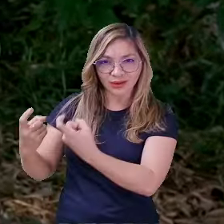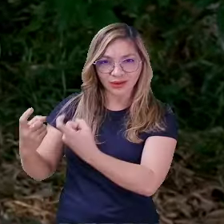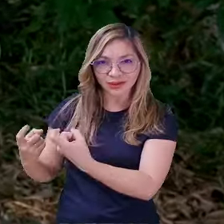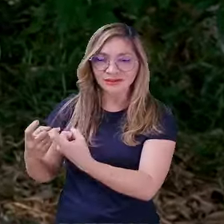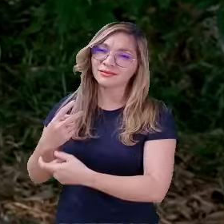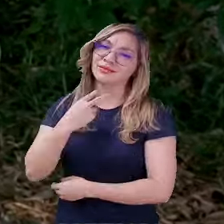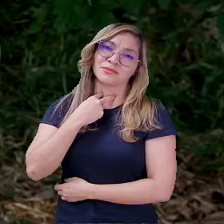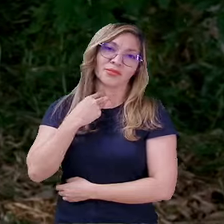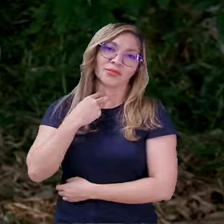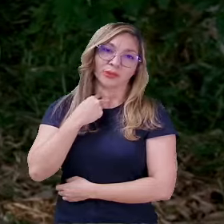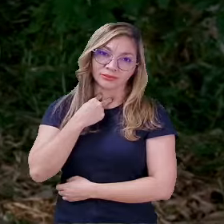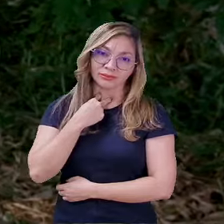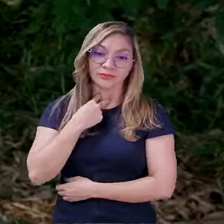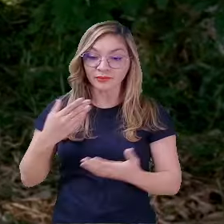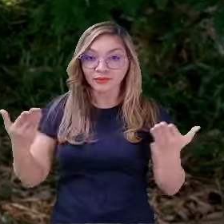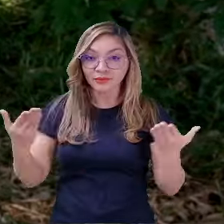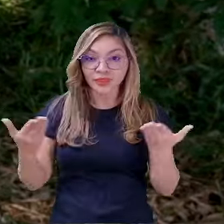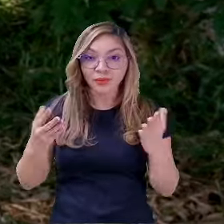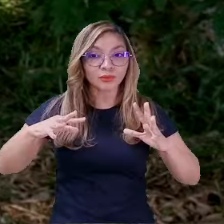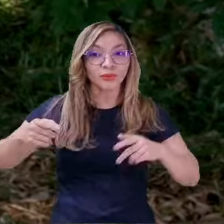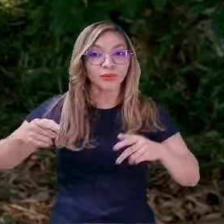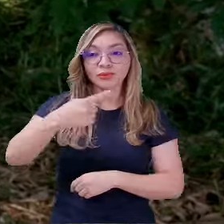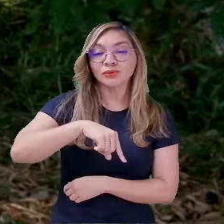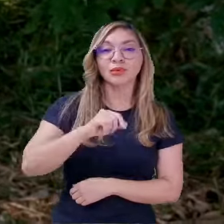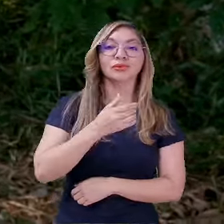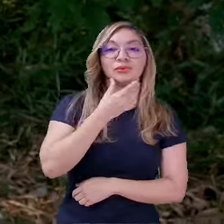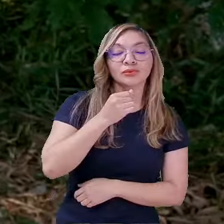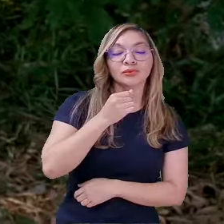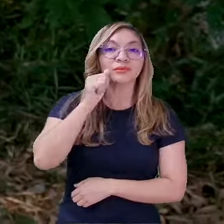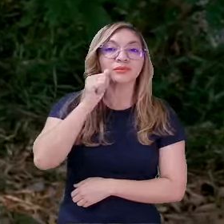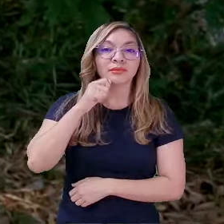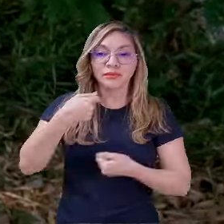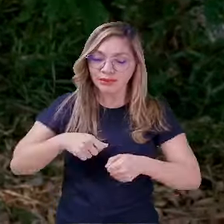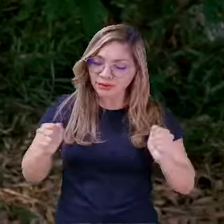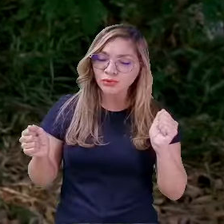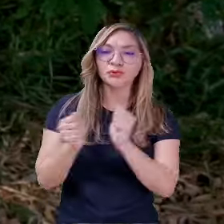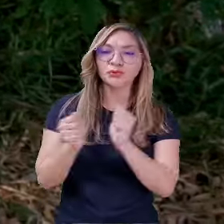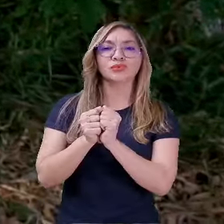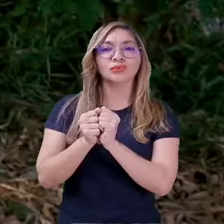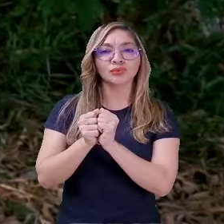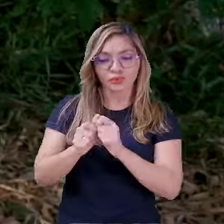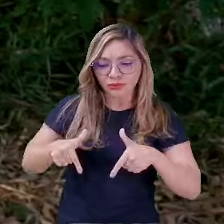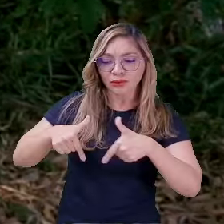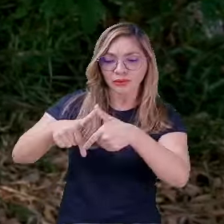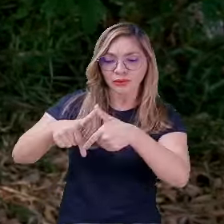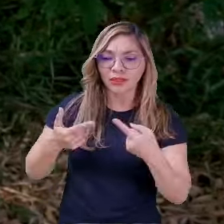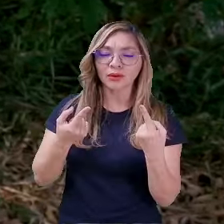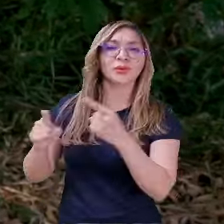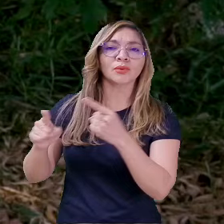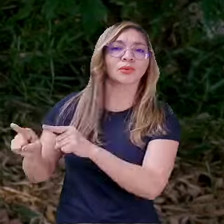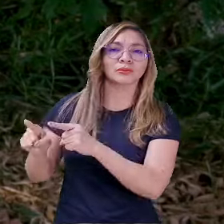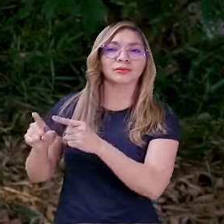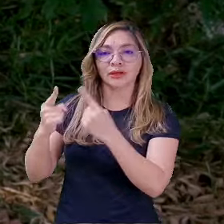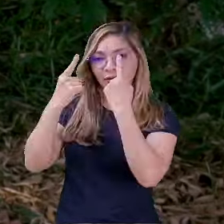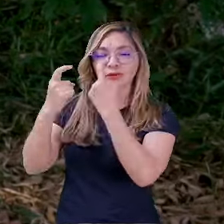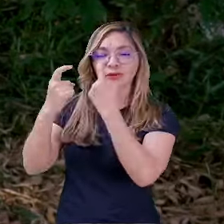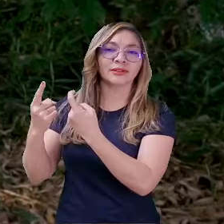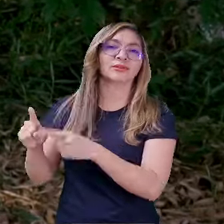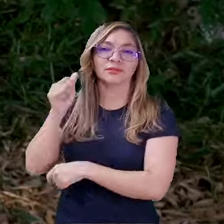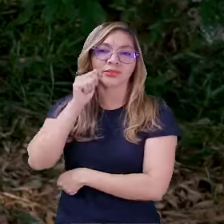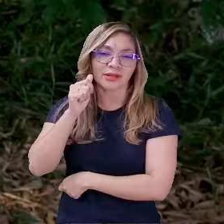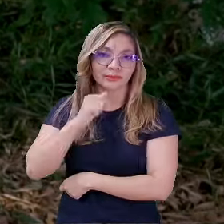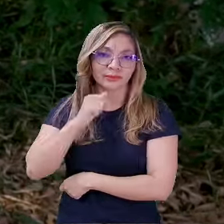no momento em que todos nós, homens e mulheres, precisamos nos unir e combater a violência contra mulheres e meninas. Nós estamos nos